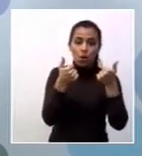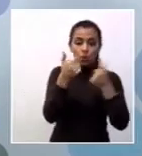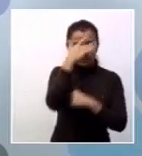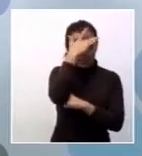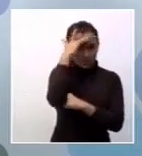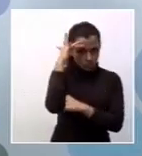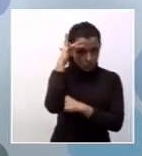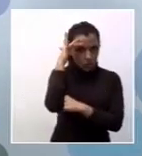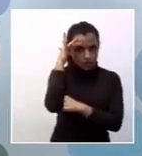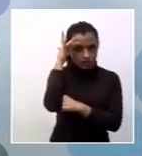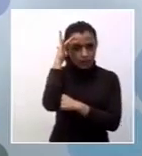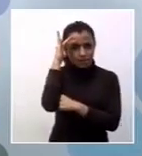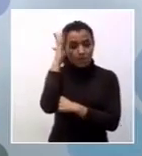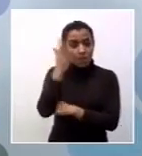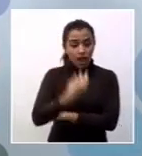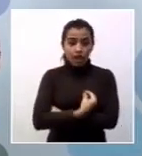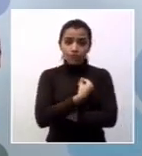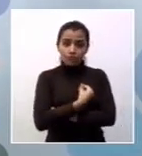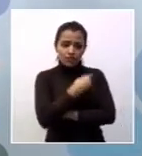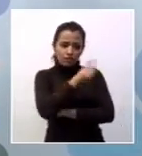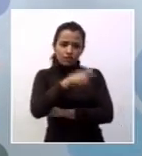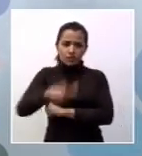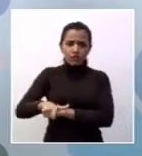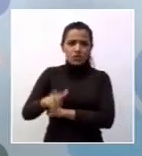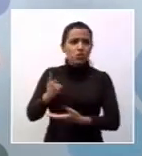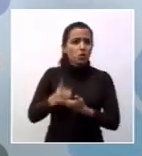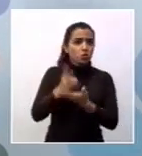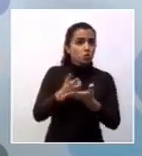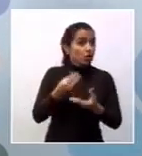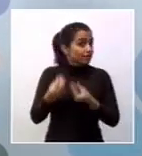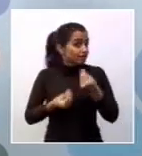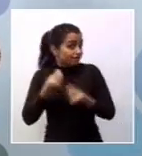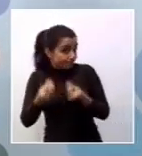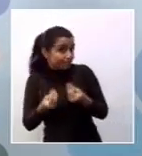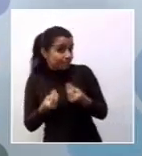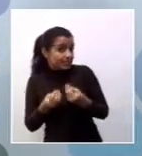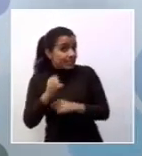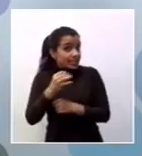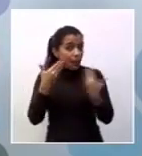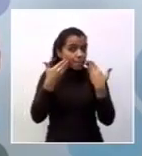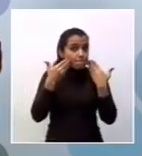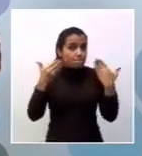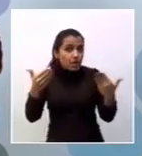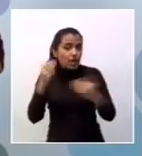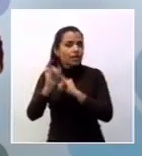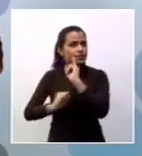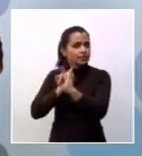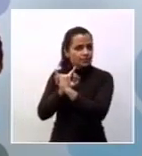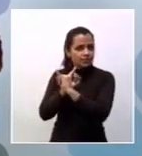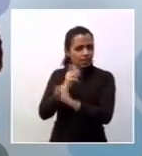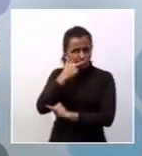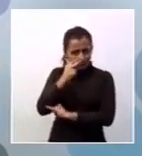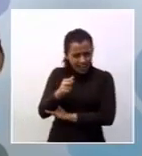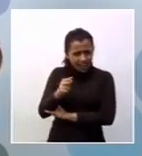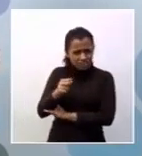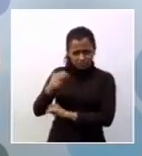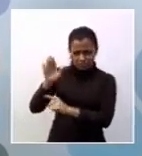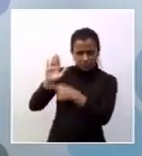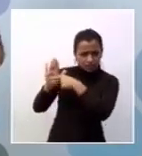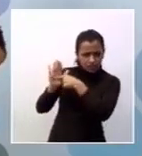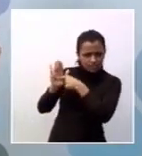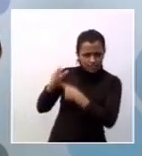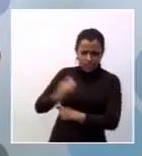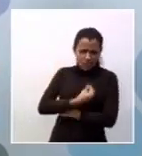aí, como a vida dessas pessoas se mantém? Você acha que quando alguém tem a sua imagem exposta na internet de maneira negativa, ela segue a